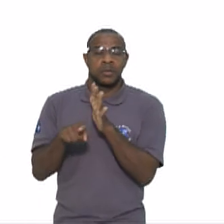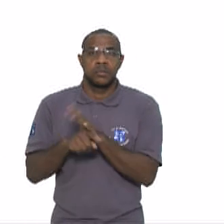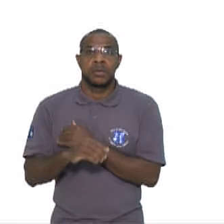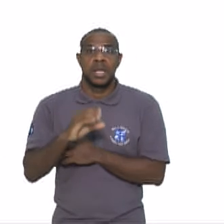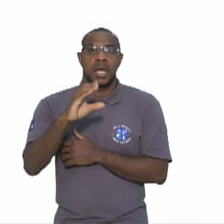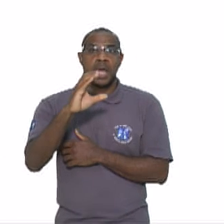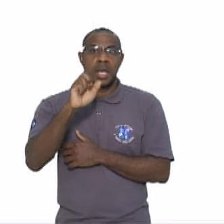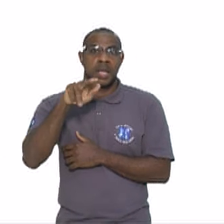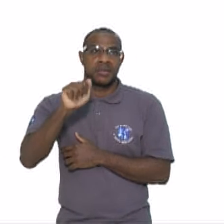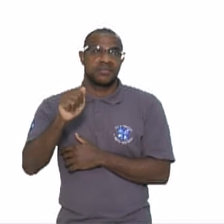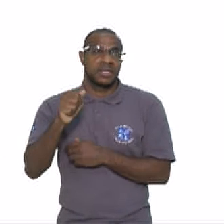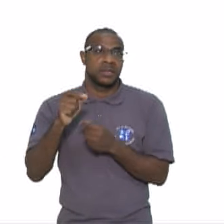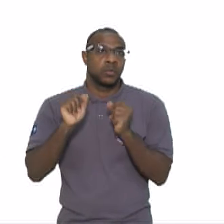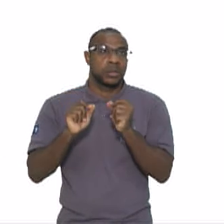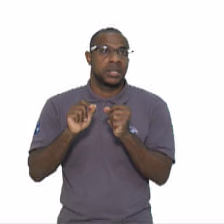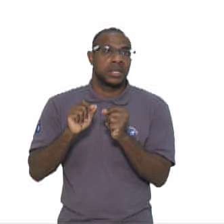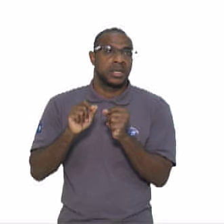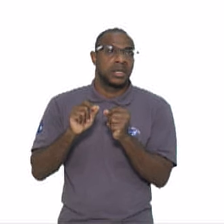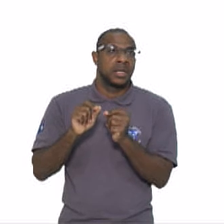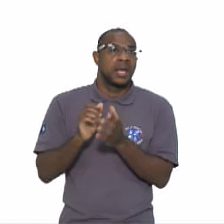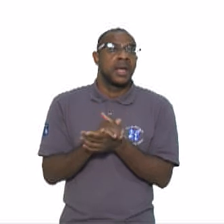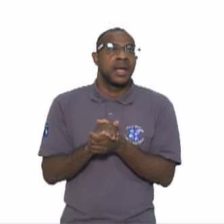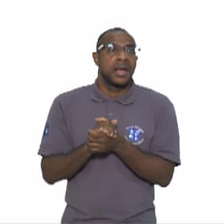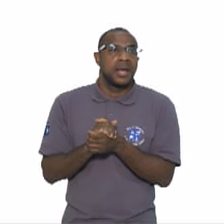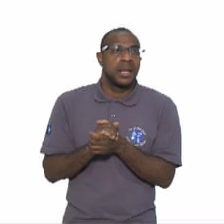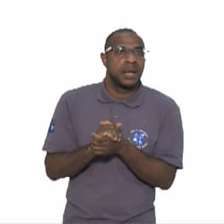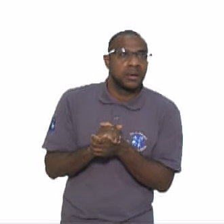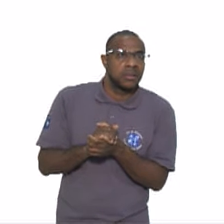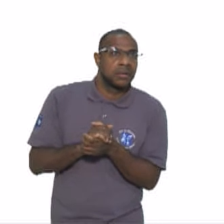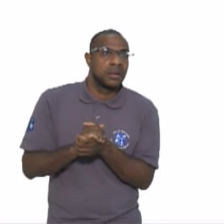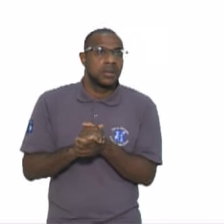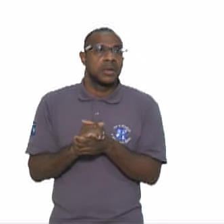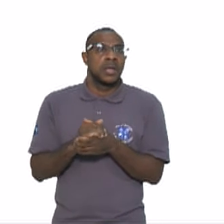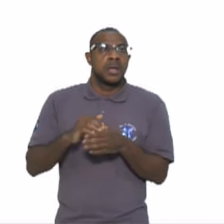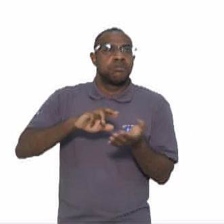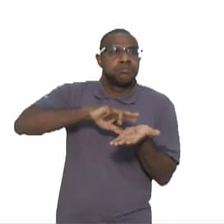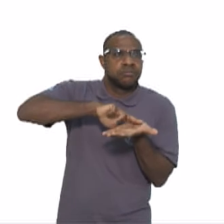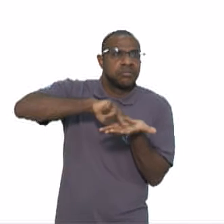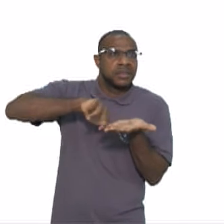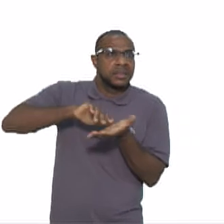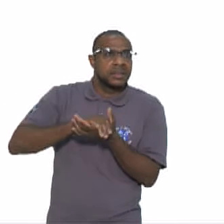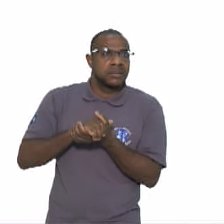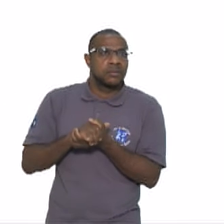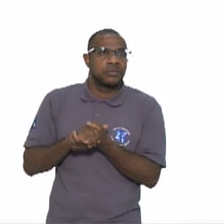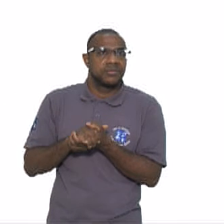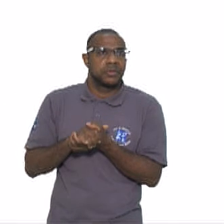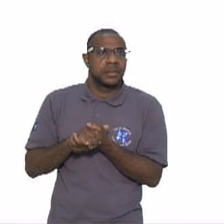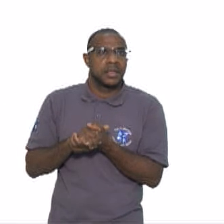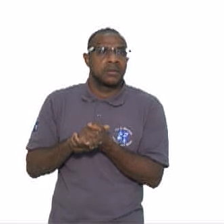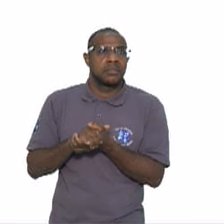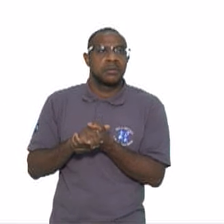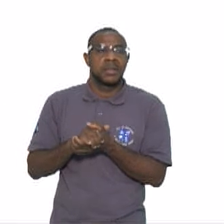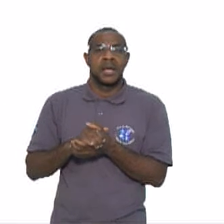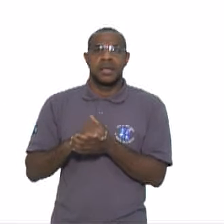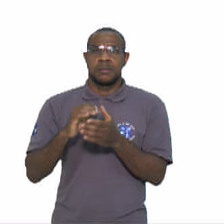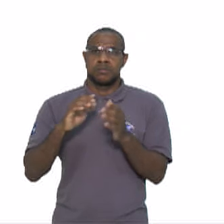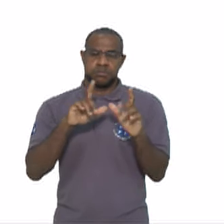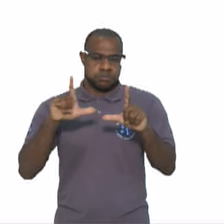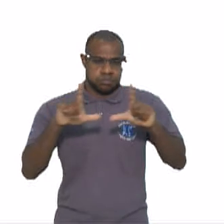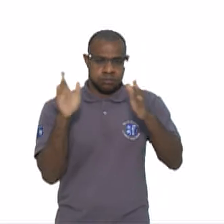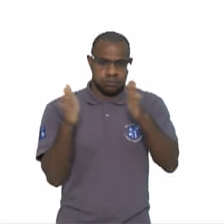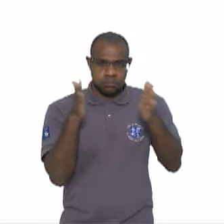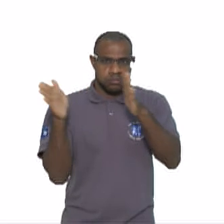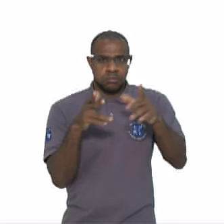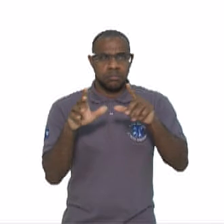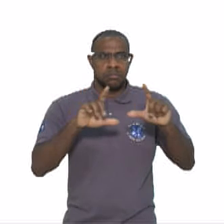A. Atores em um take único. B. Pequenos filmes. C. Imagem somente.